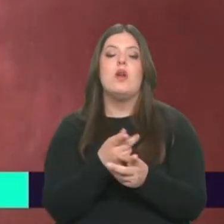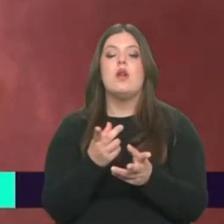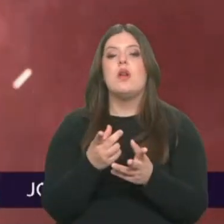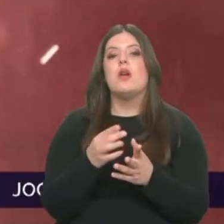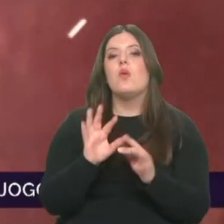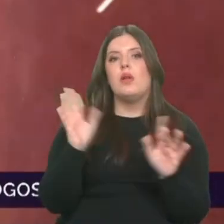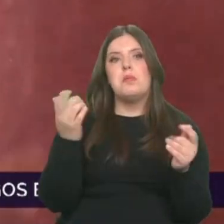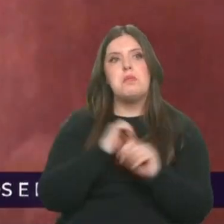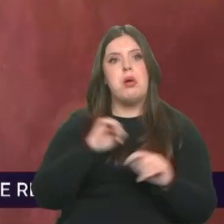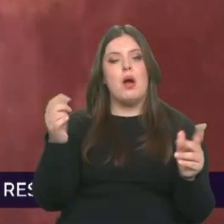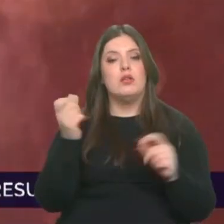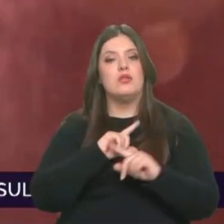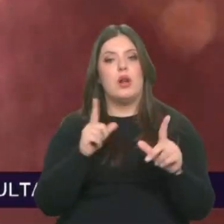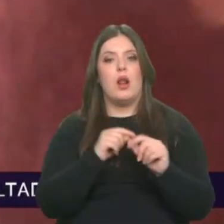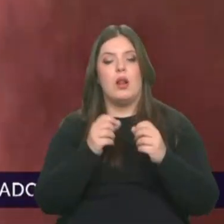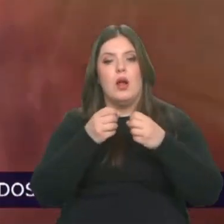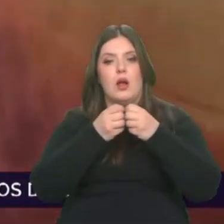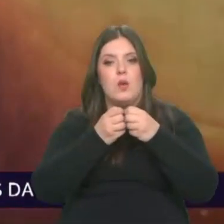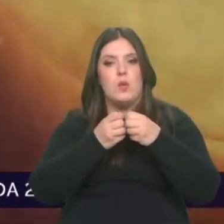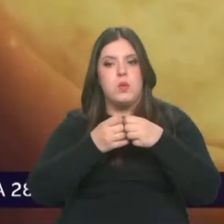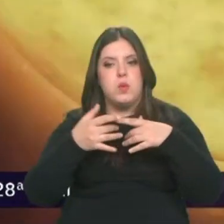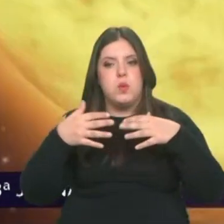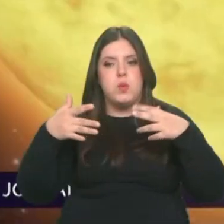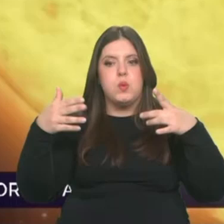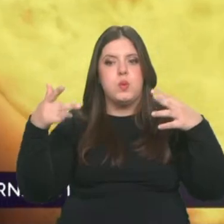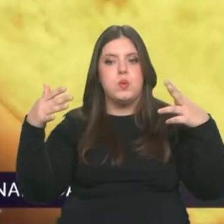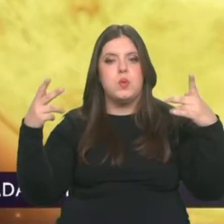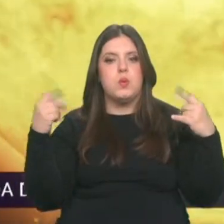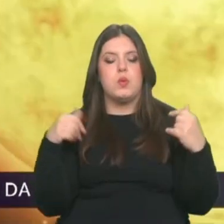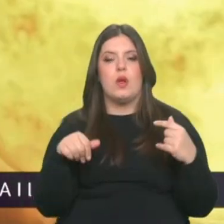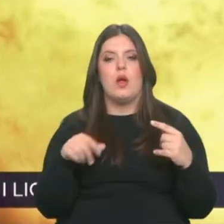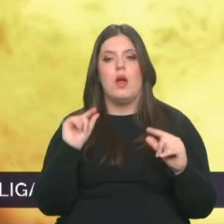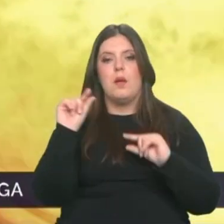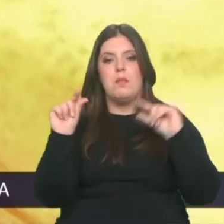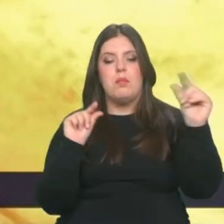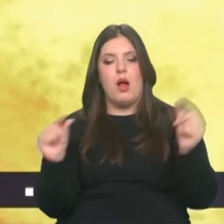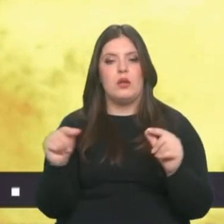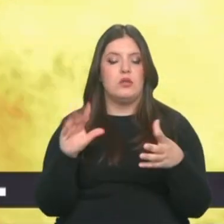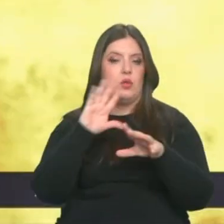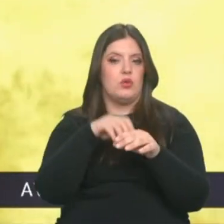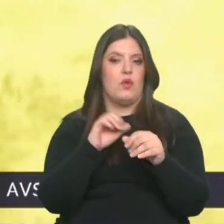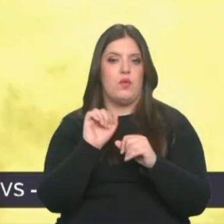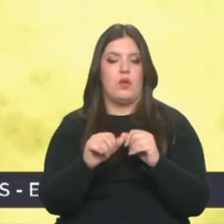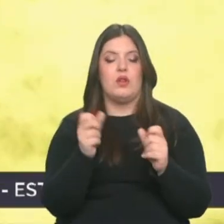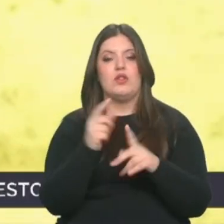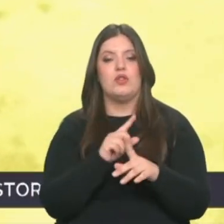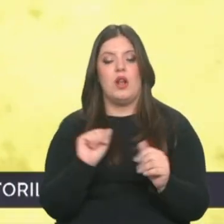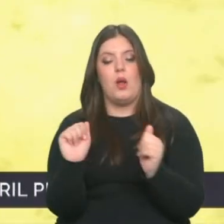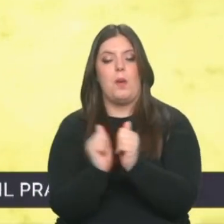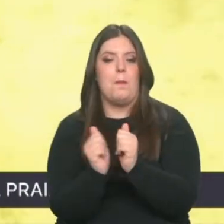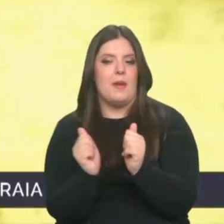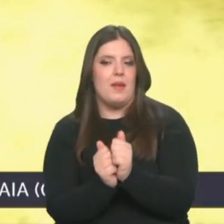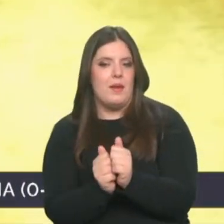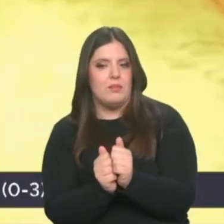gigante, derramou, fez chover autenticamente grandes partes da sua própria constituição na estrela